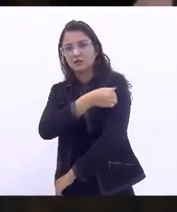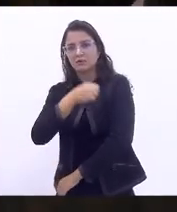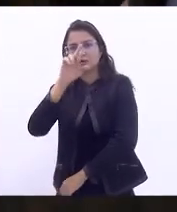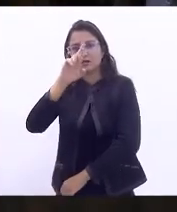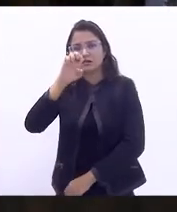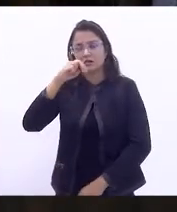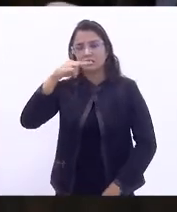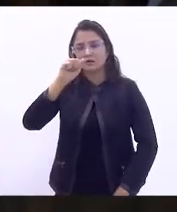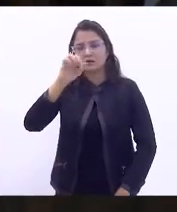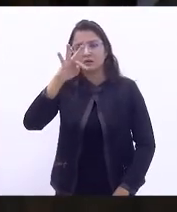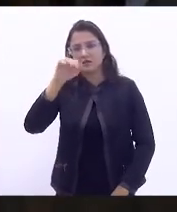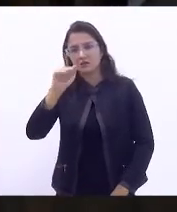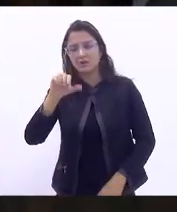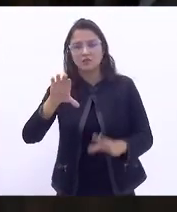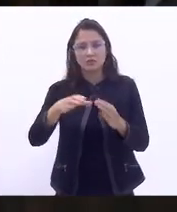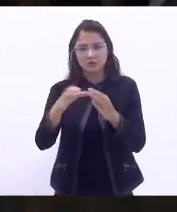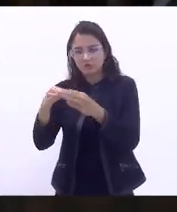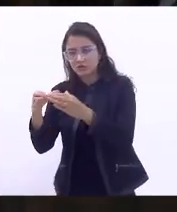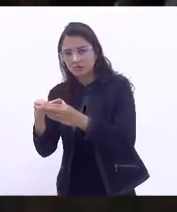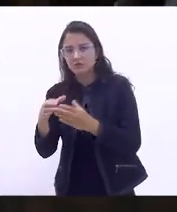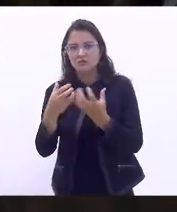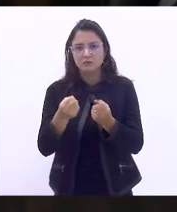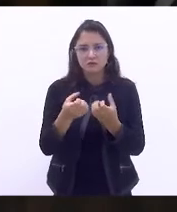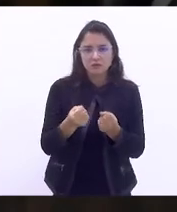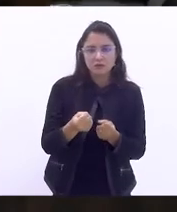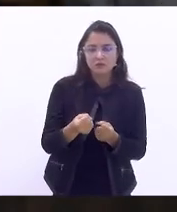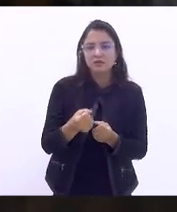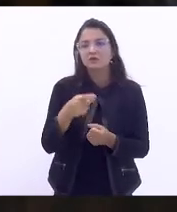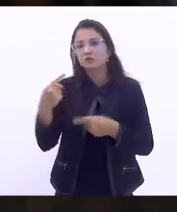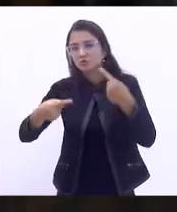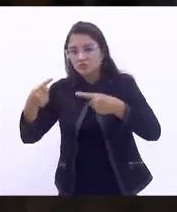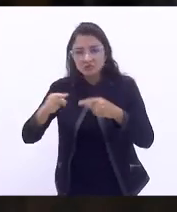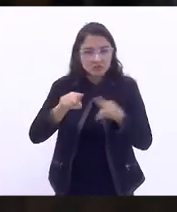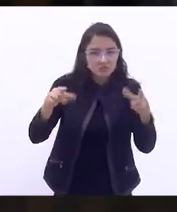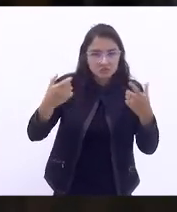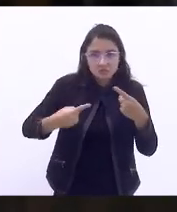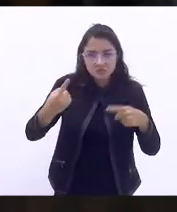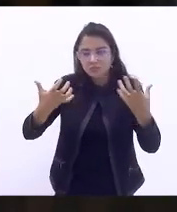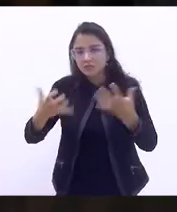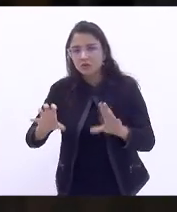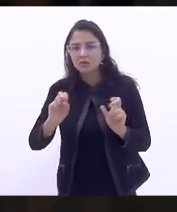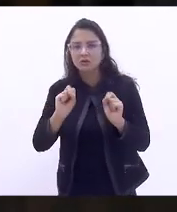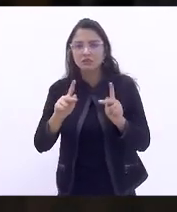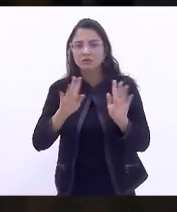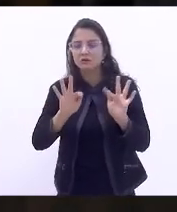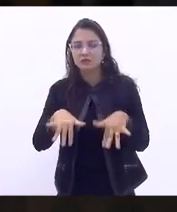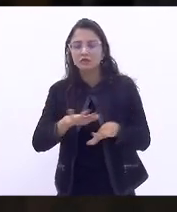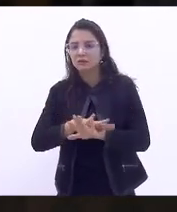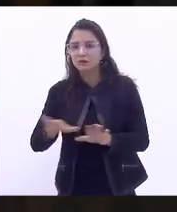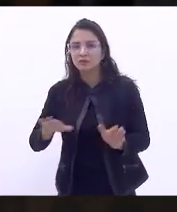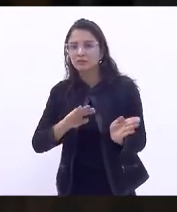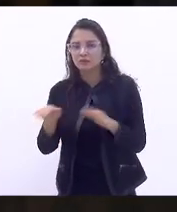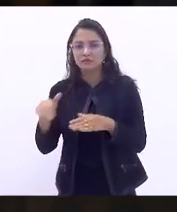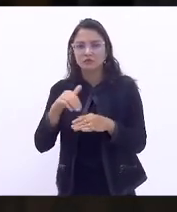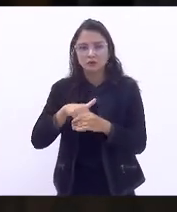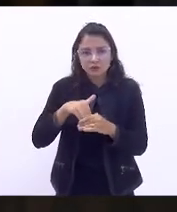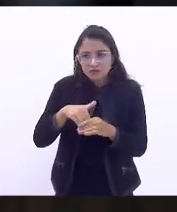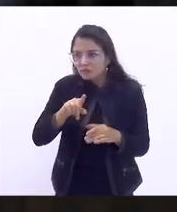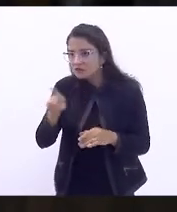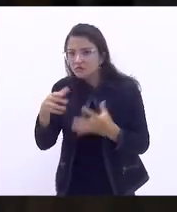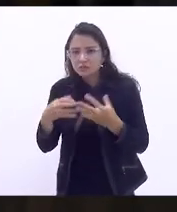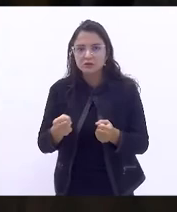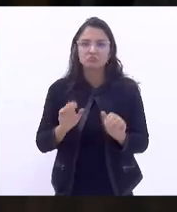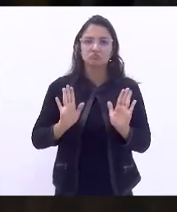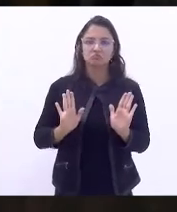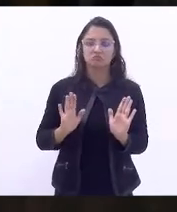externas, favorável, deputado relator Chico Machado. Em discussão, não havendo o que queira discutir, encerra a discussão, em votação, se os que aprovam permaneçam como